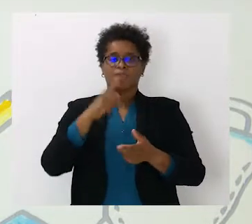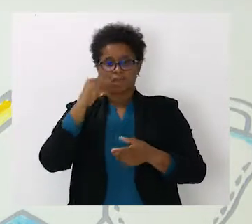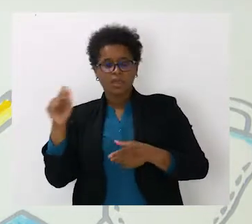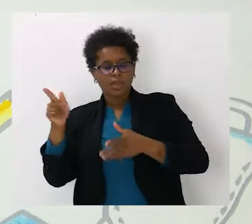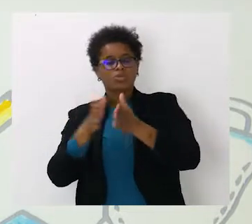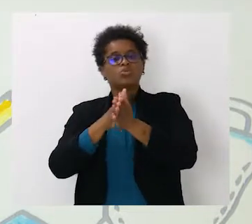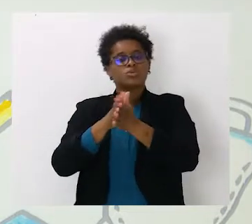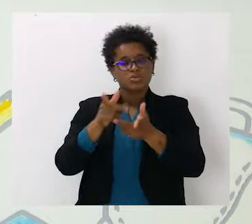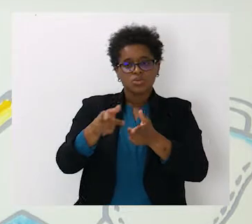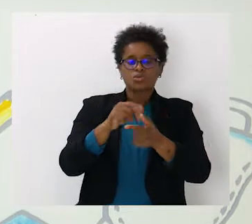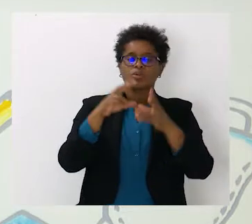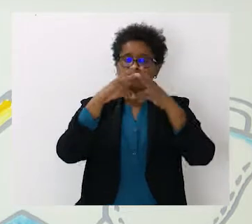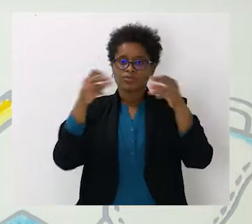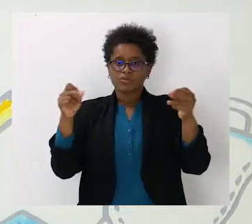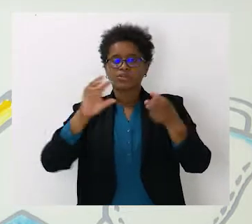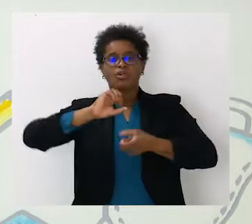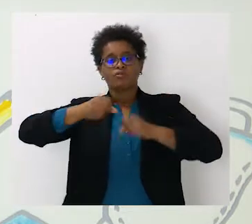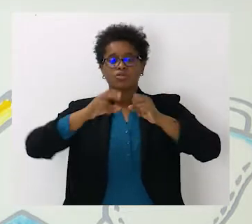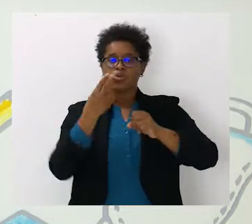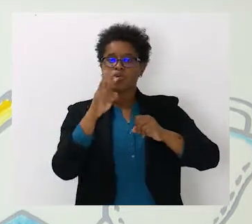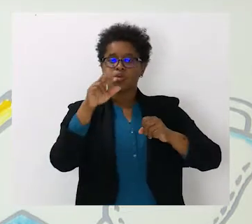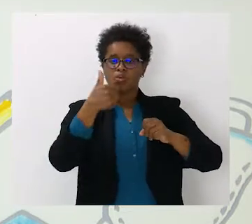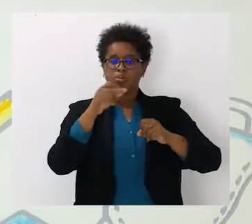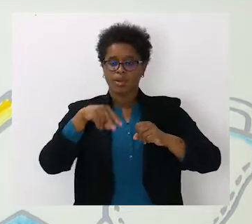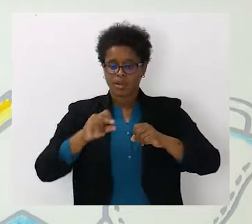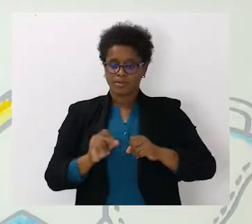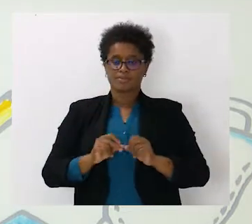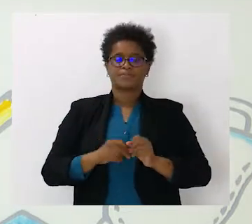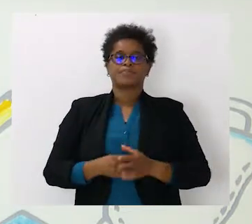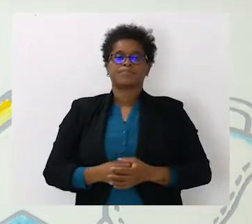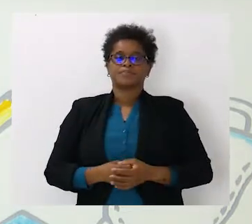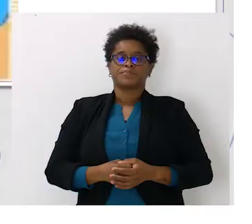ele utilizou o conceito de revolução urbana.